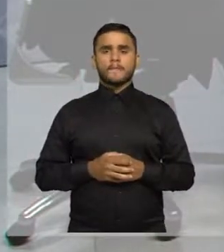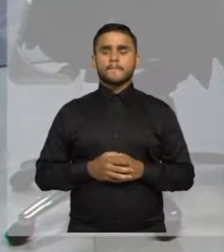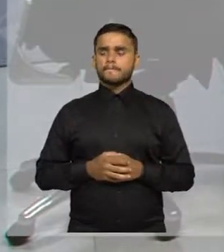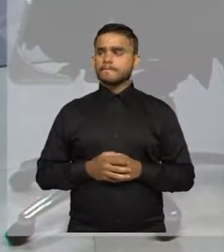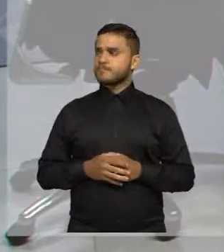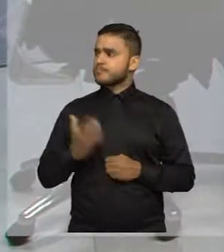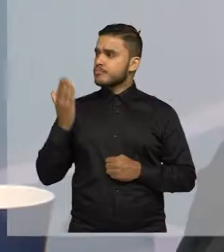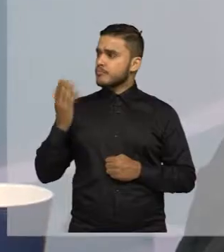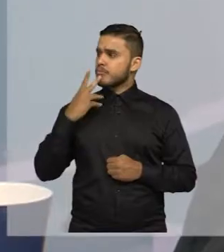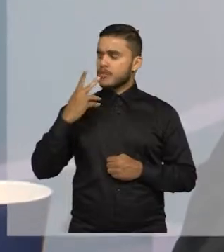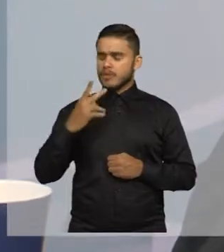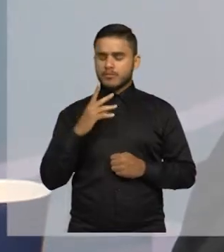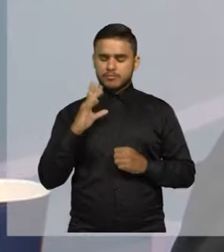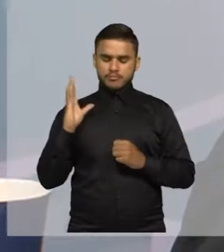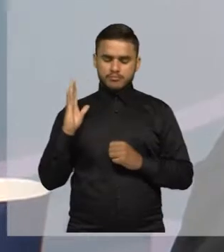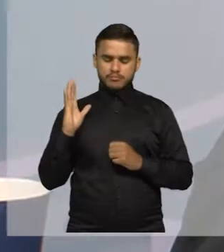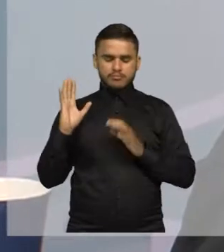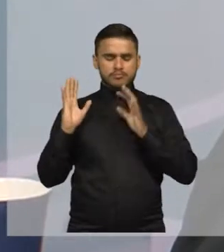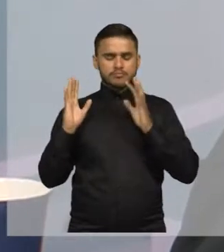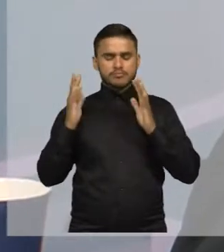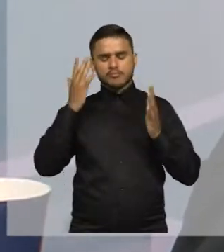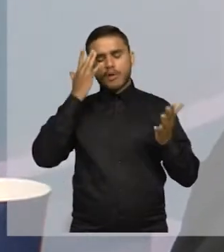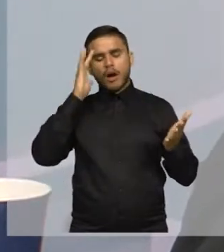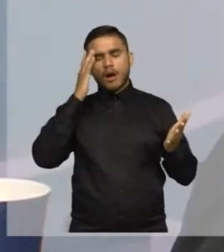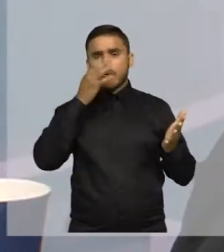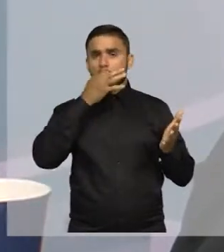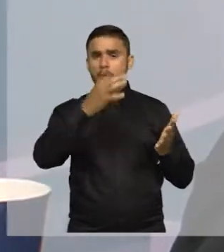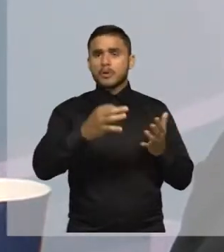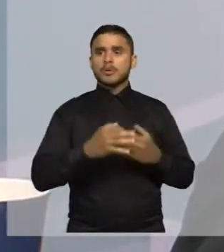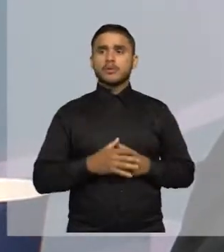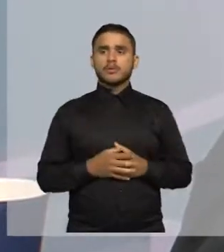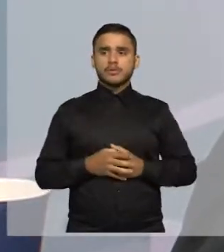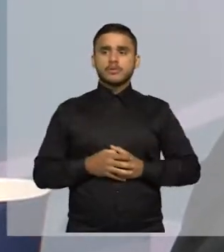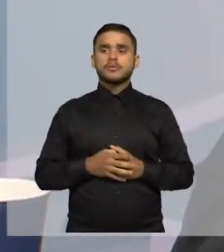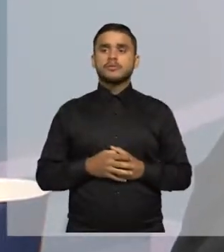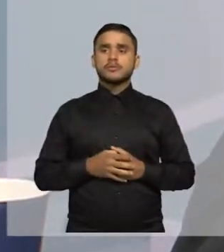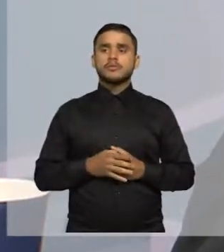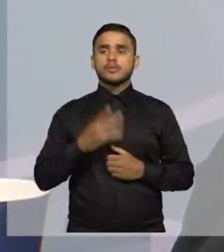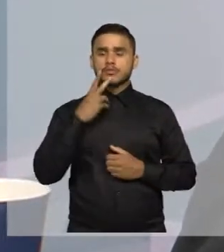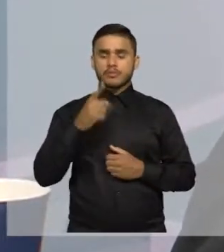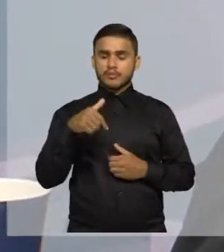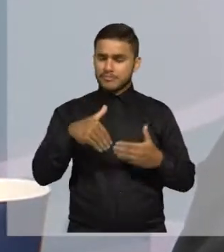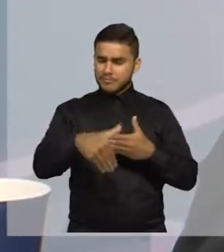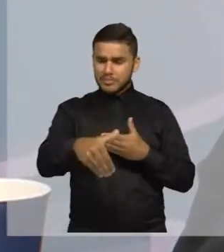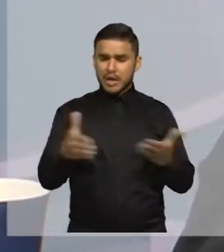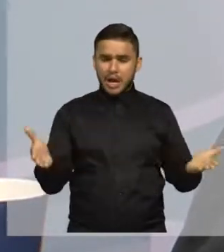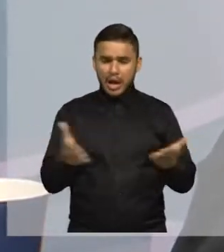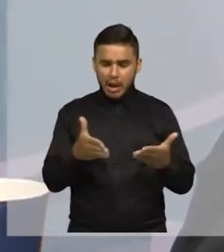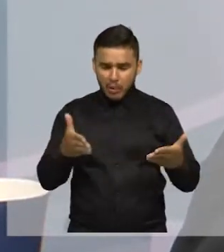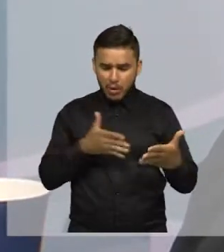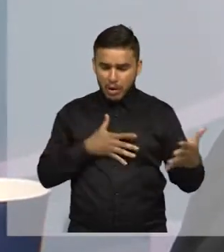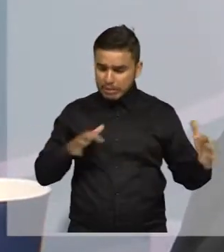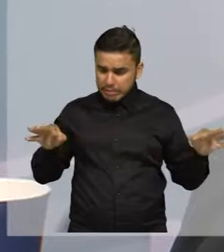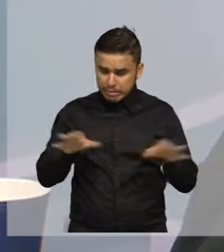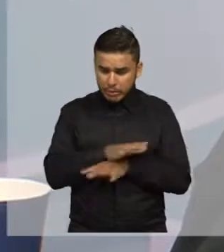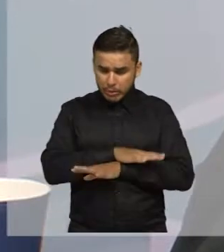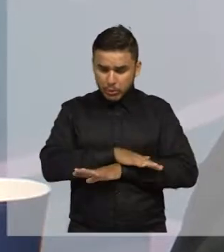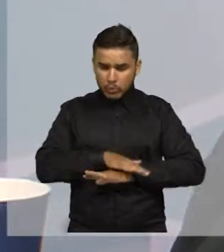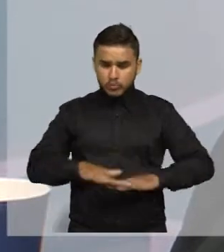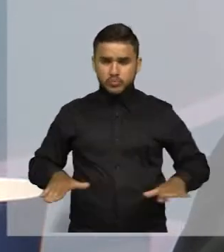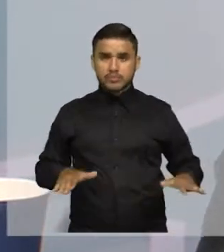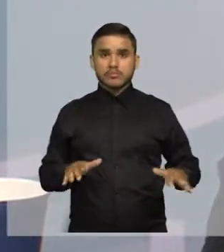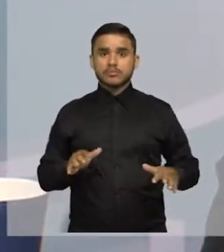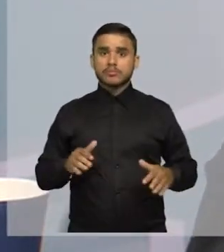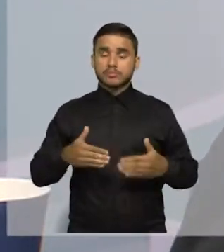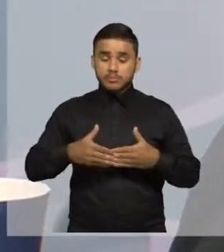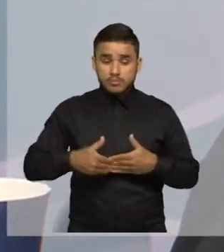Eu acho que a gente pode parafrasear nesse momento o Winston Churchill, quando diz isso não é o fim, nem o princípio do fim. É